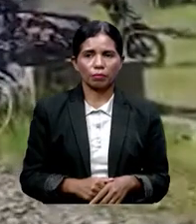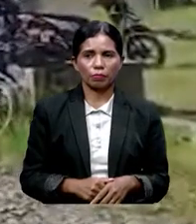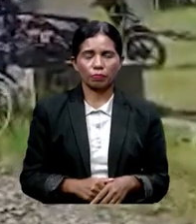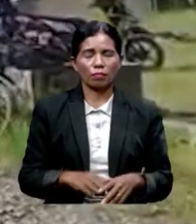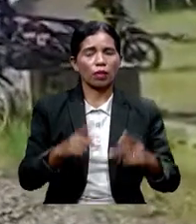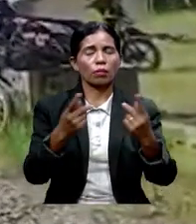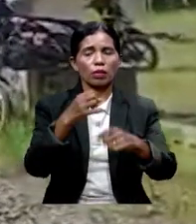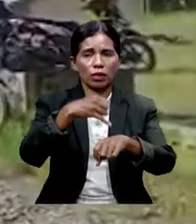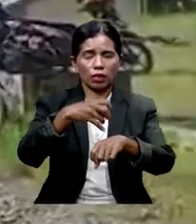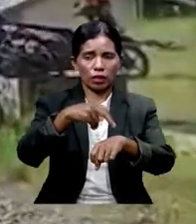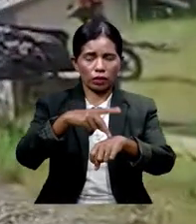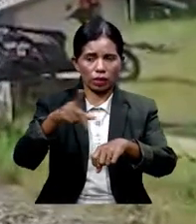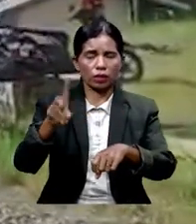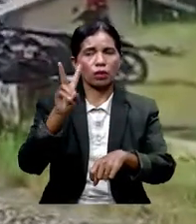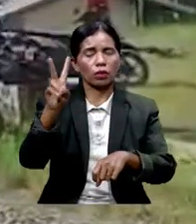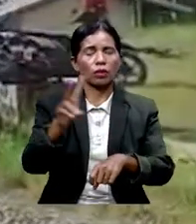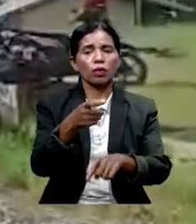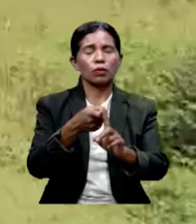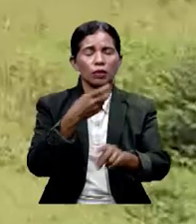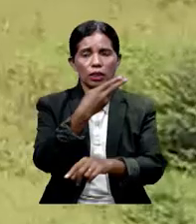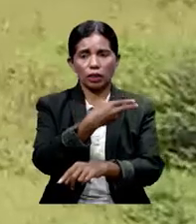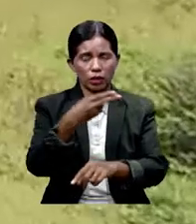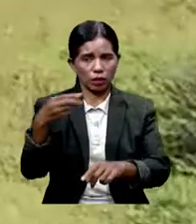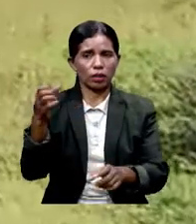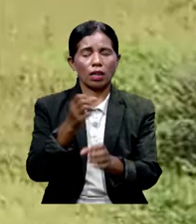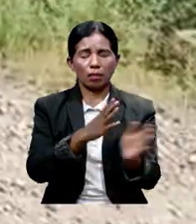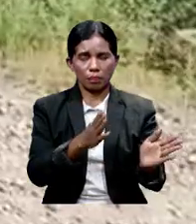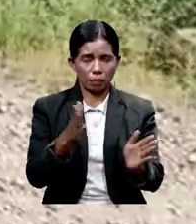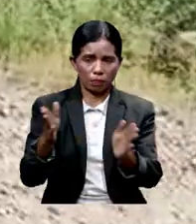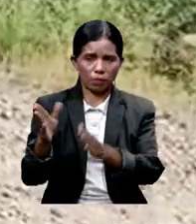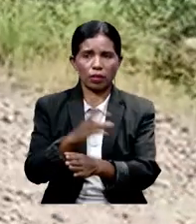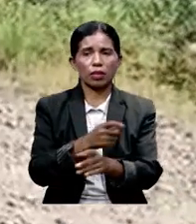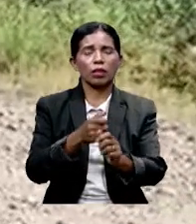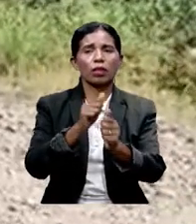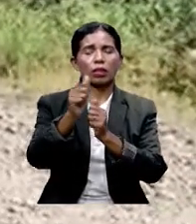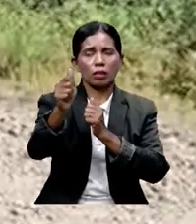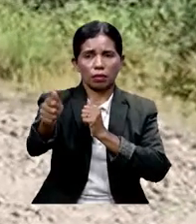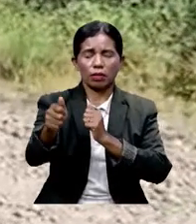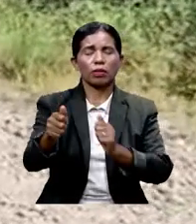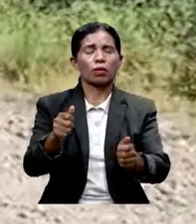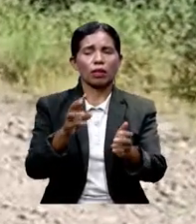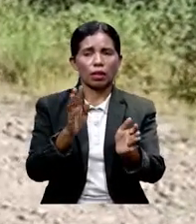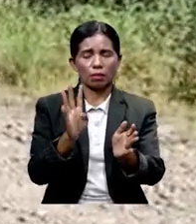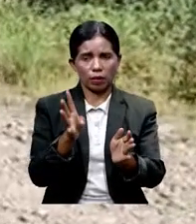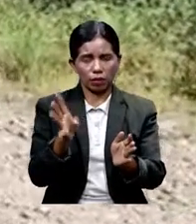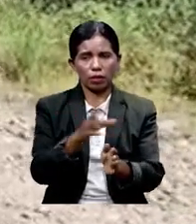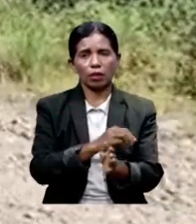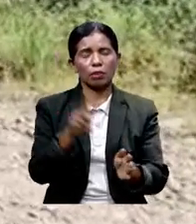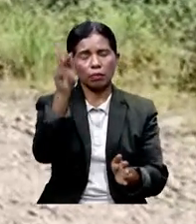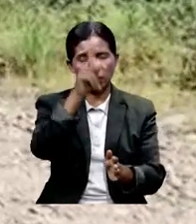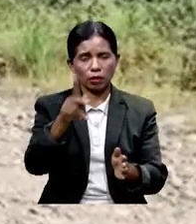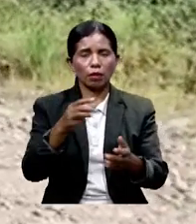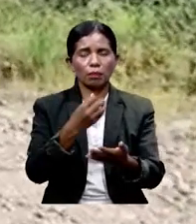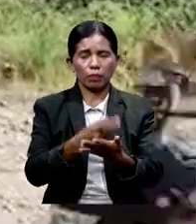Companhia Internacional Rua Husi Indonesia se prepara bioki ba estrada urbana Ainaro Villa, po distansia kilometro Rat Nulo, tamo pesquisa ba projeto estrada